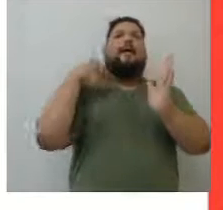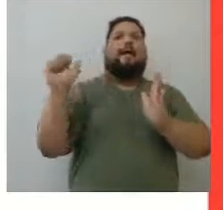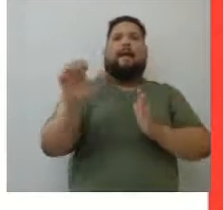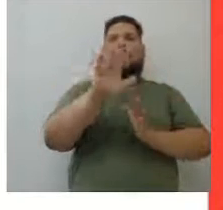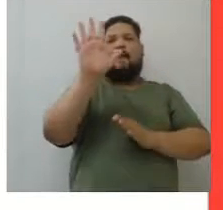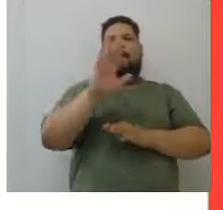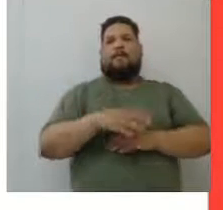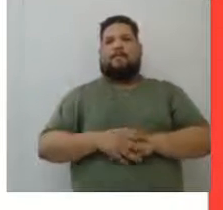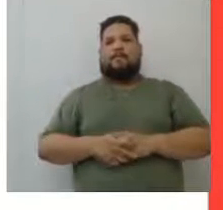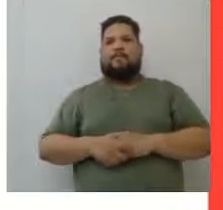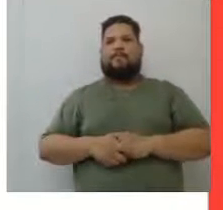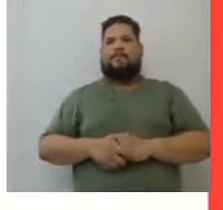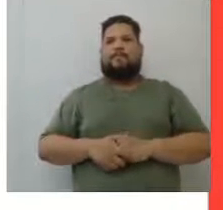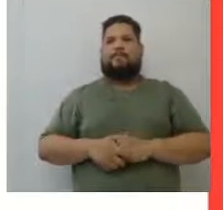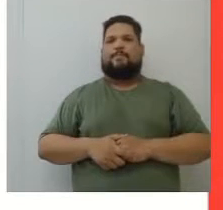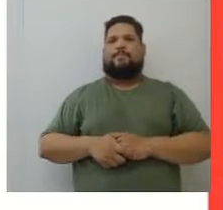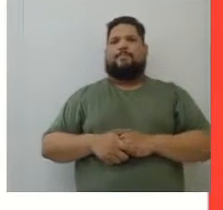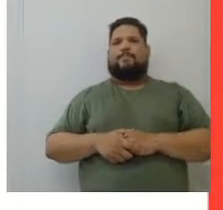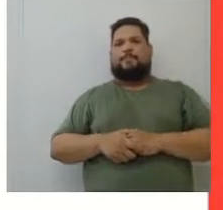Ó.